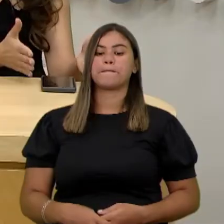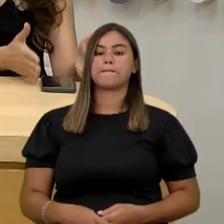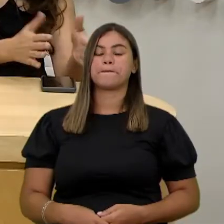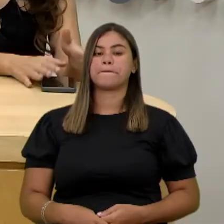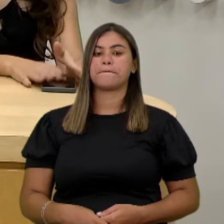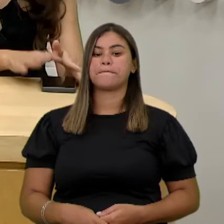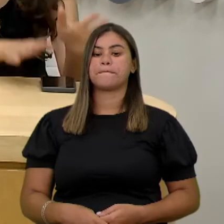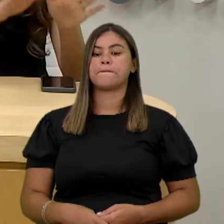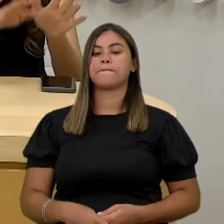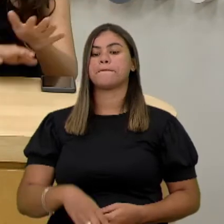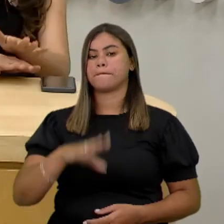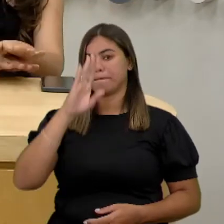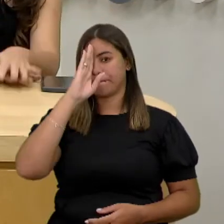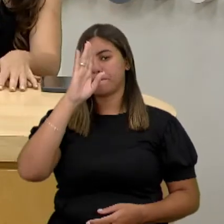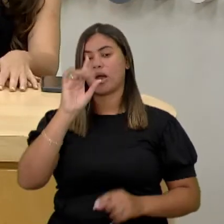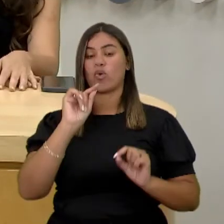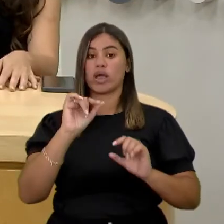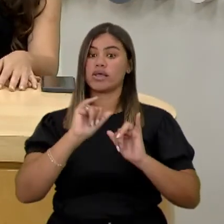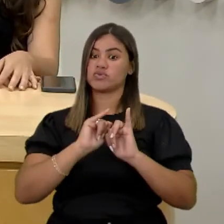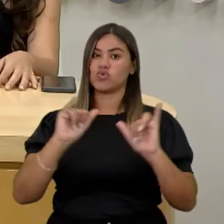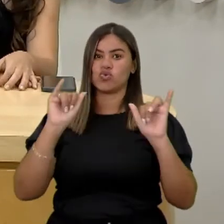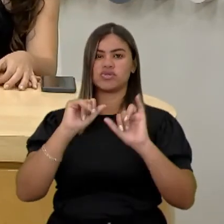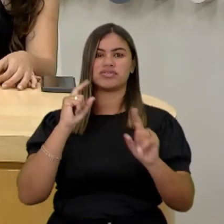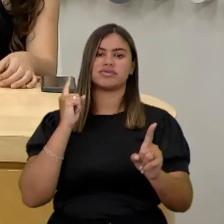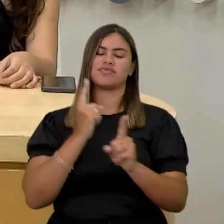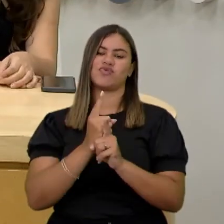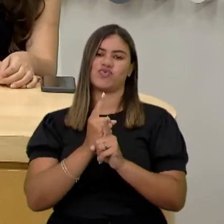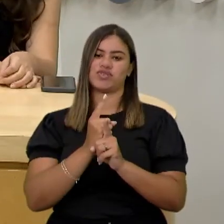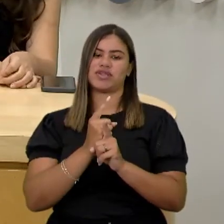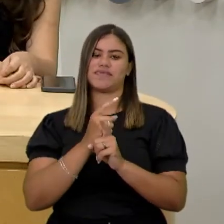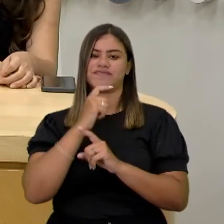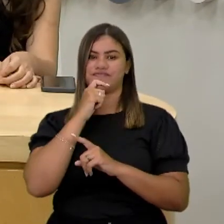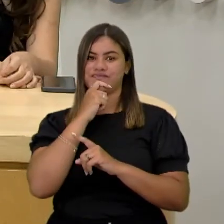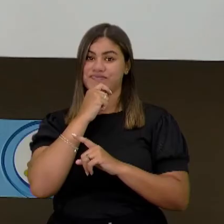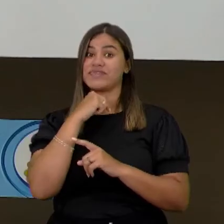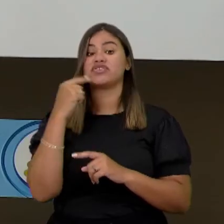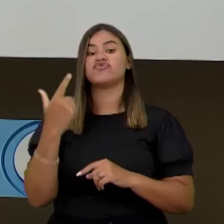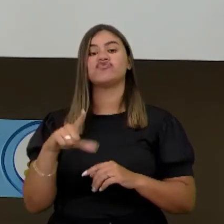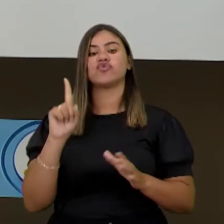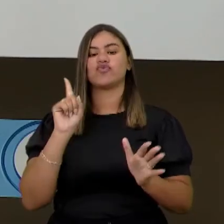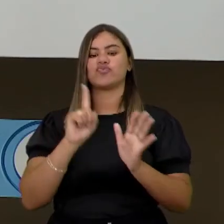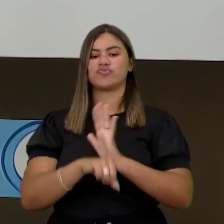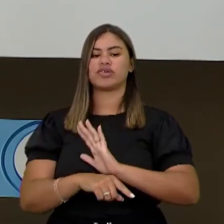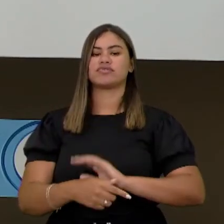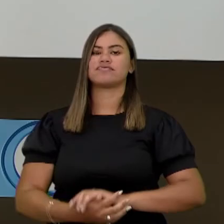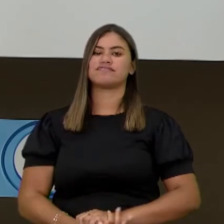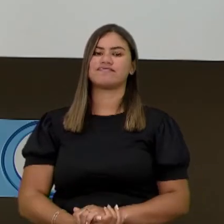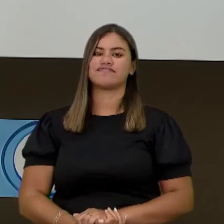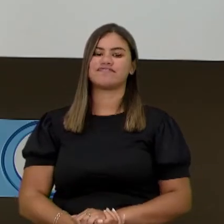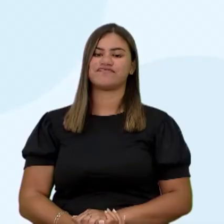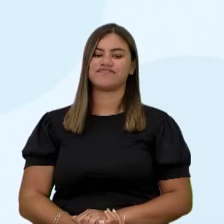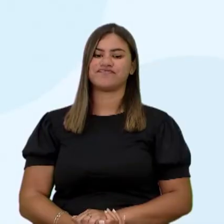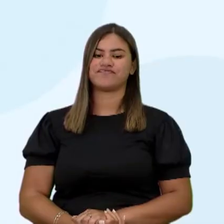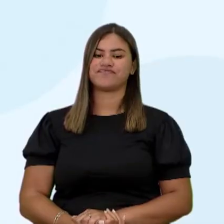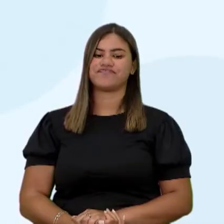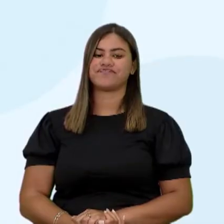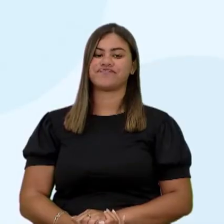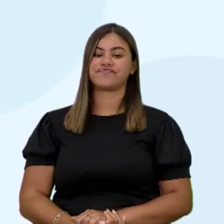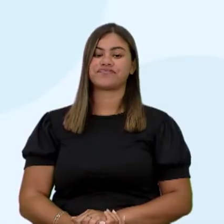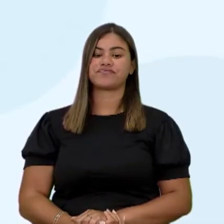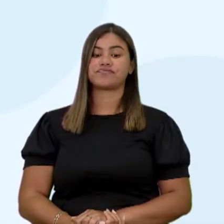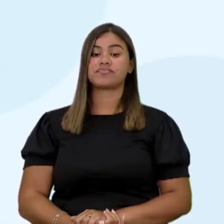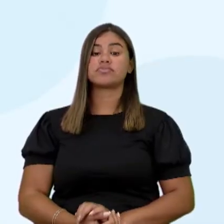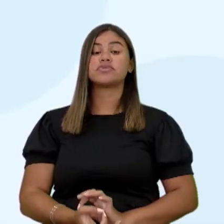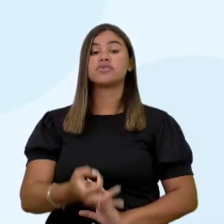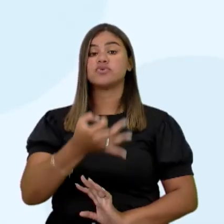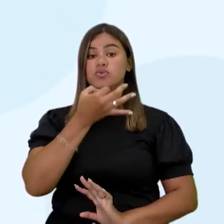a dificuldade de encontrar a bendita notícia, né? Isso, porque aí vem outra pergunta na tela. Na sua opinião, o que